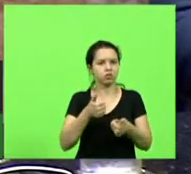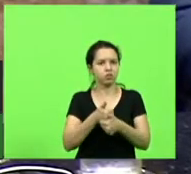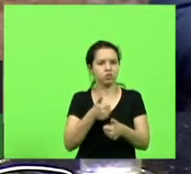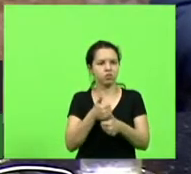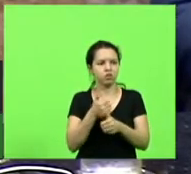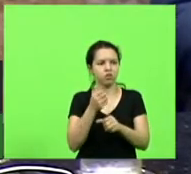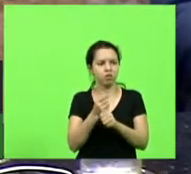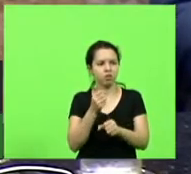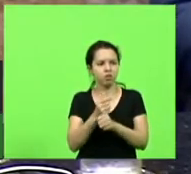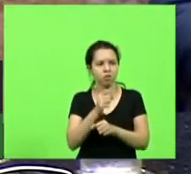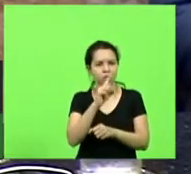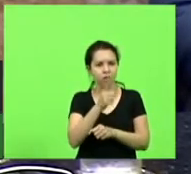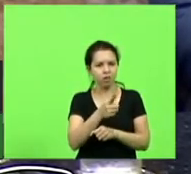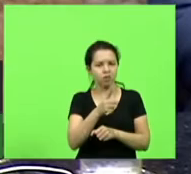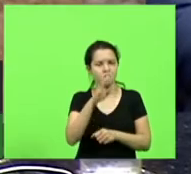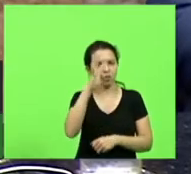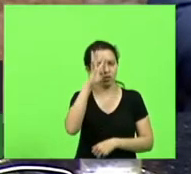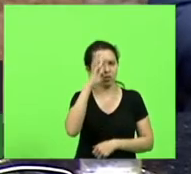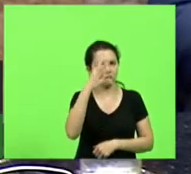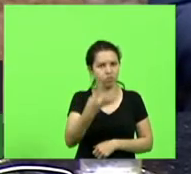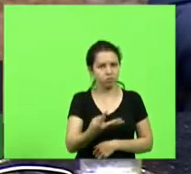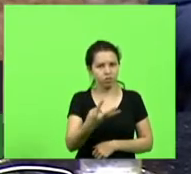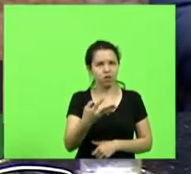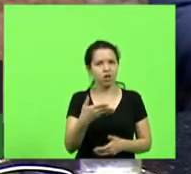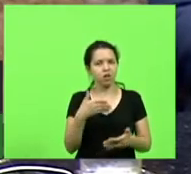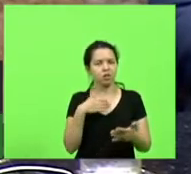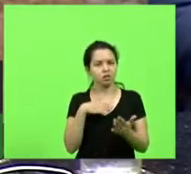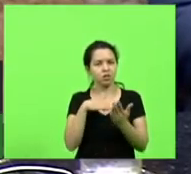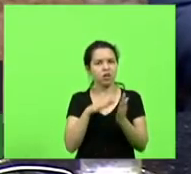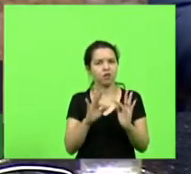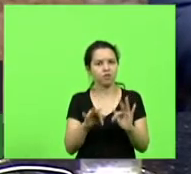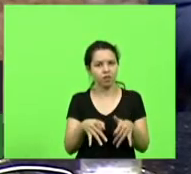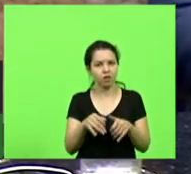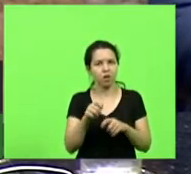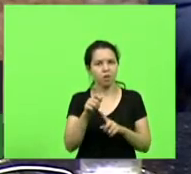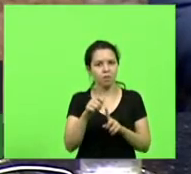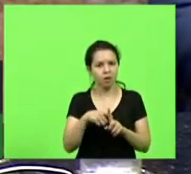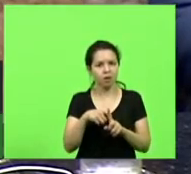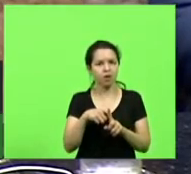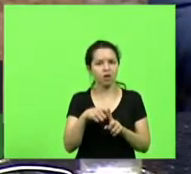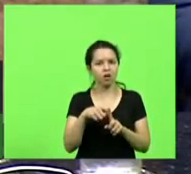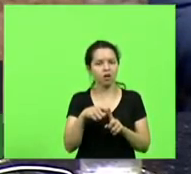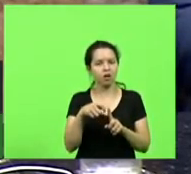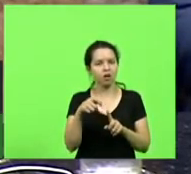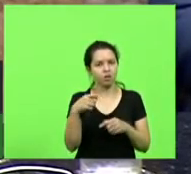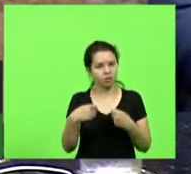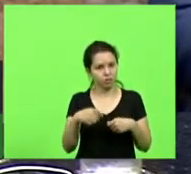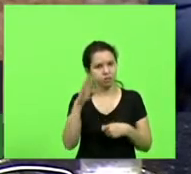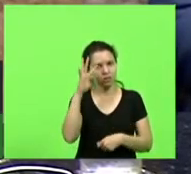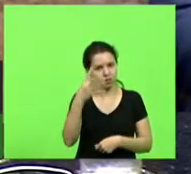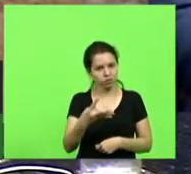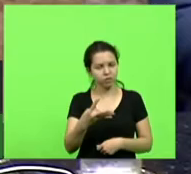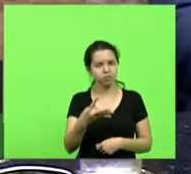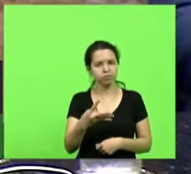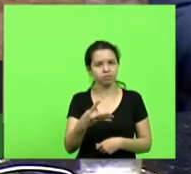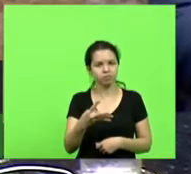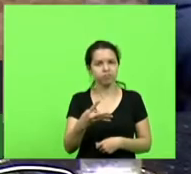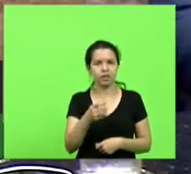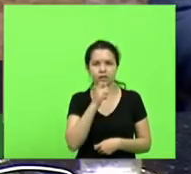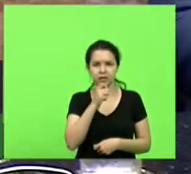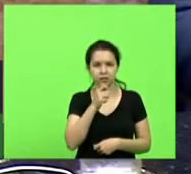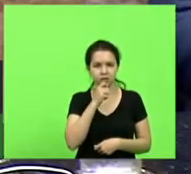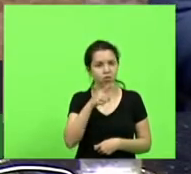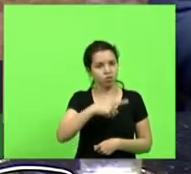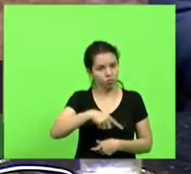Mandou, o Tribunal de Contas mandou resolver agora até final desse mês e ainda não foi resolvido. Então nós temos o dever